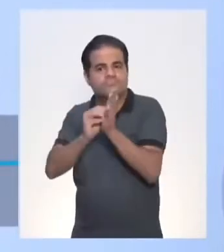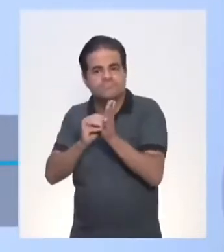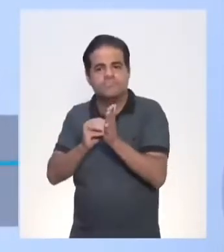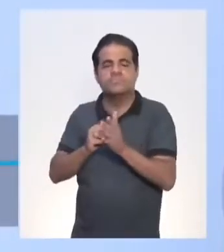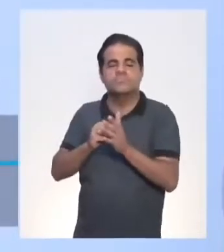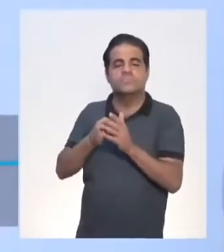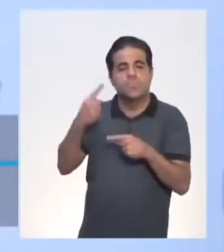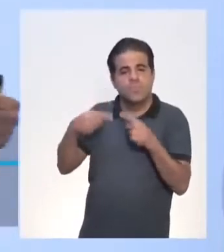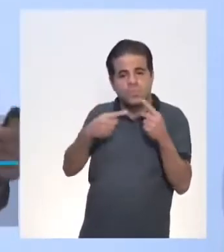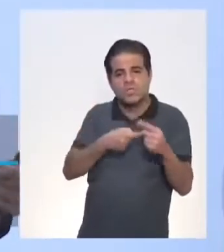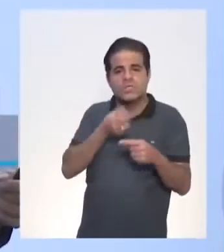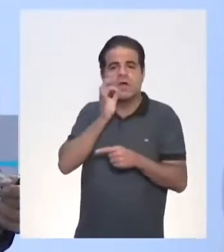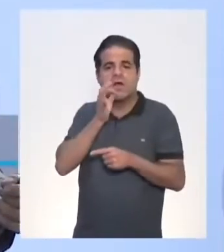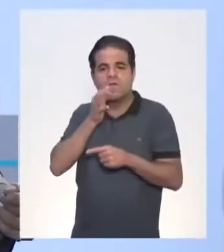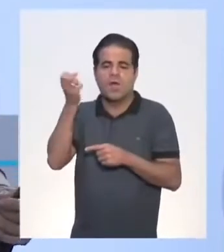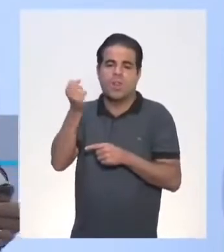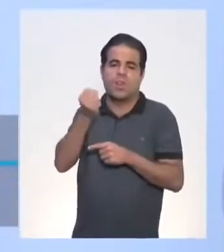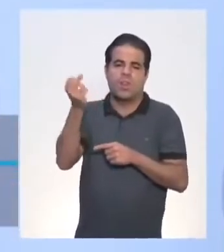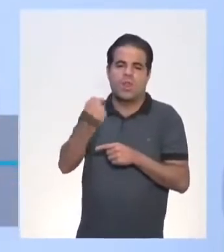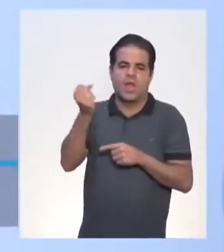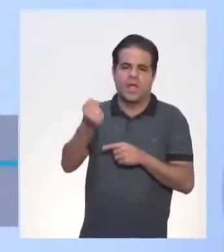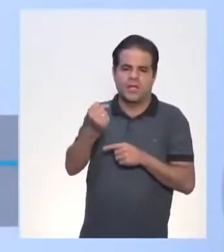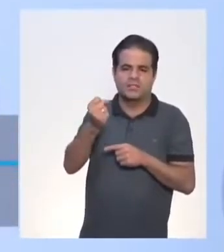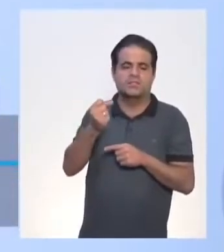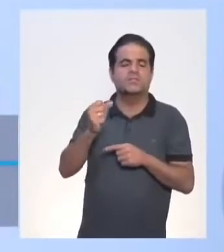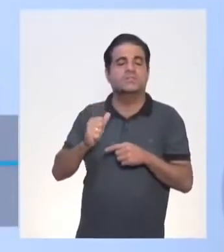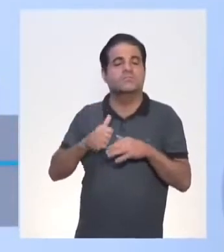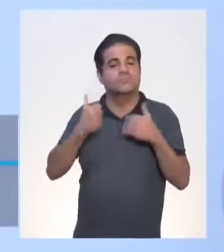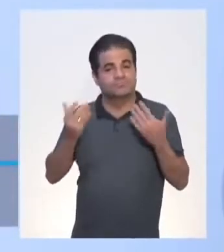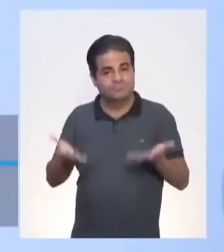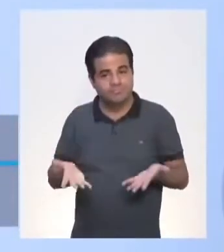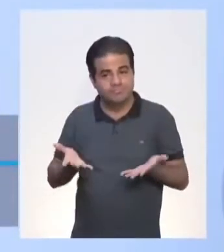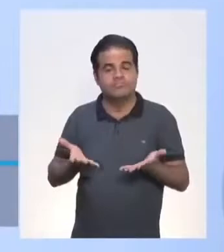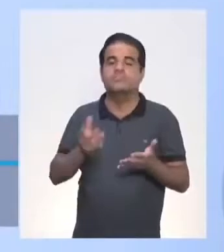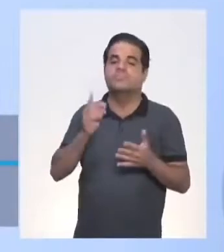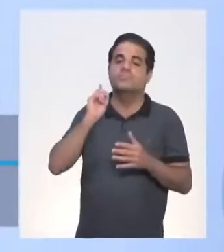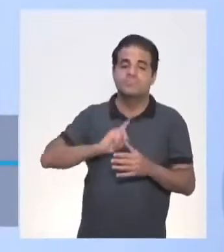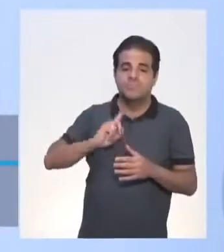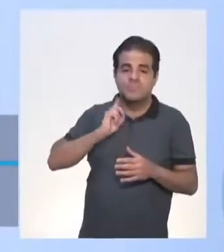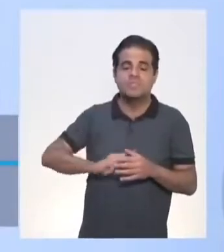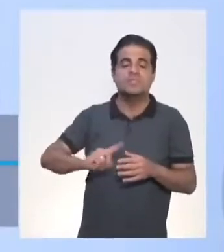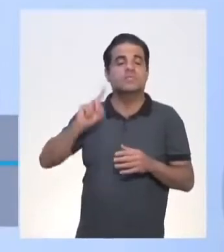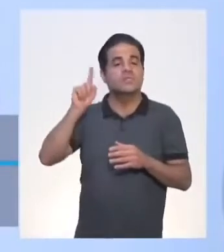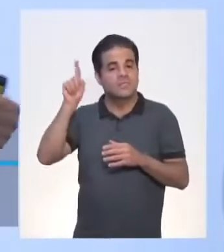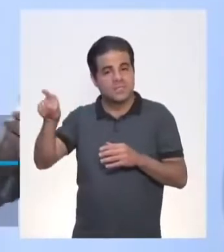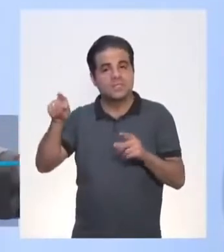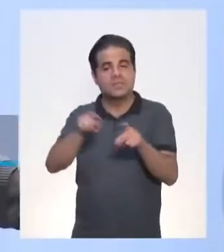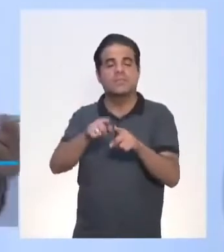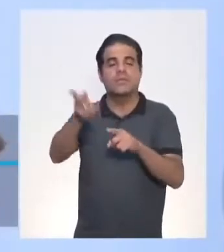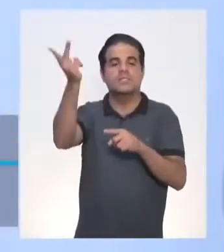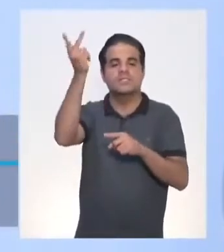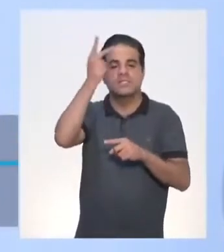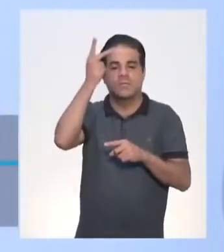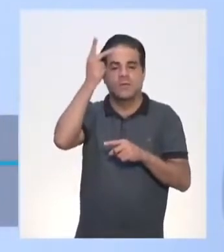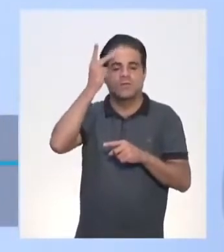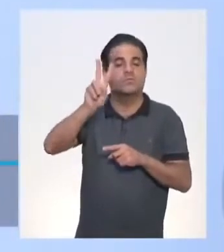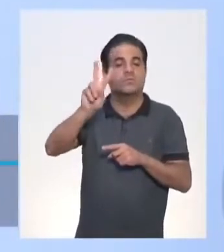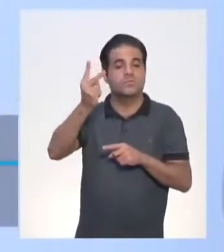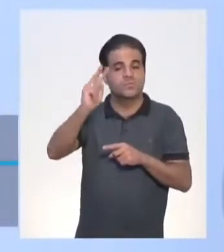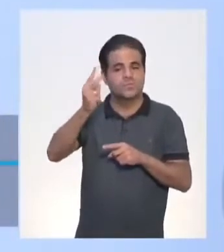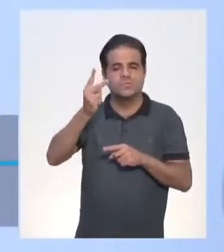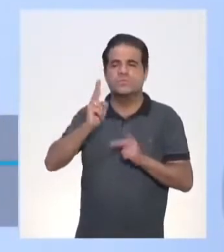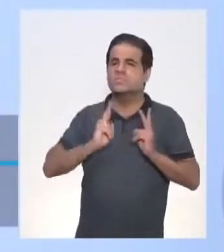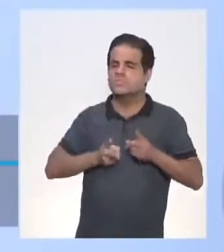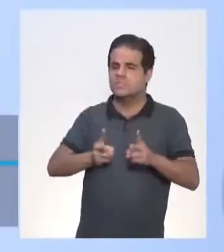café com leite, não é? Ou seja, Minas Gerais e São Paulo. Então, sempre quando